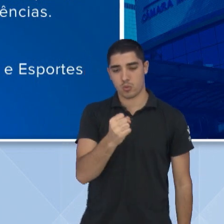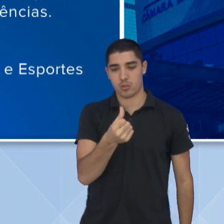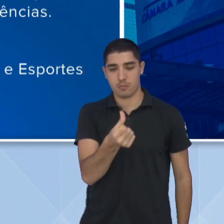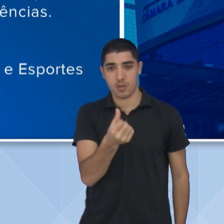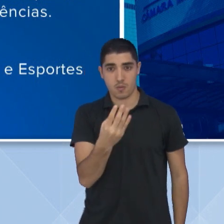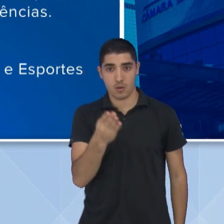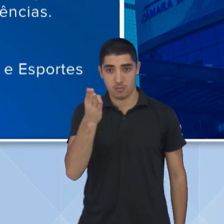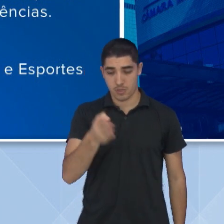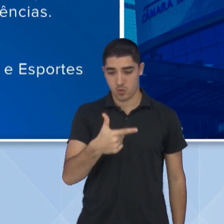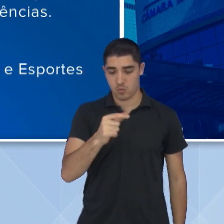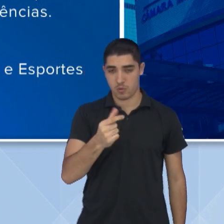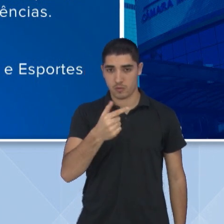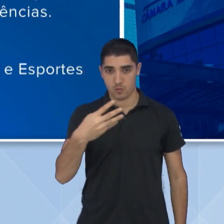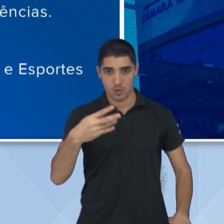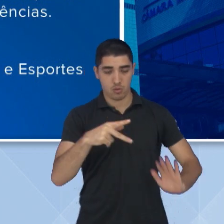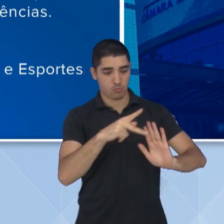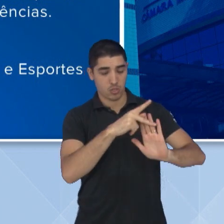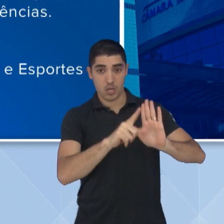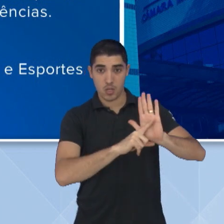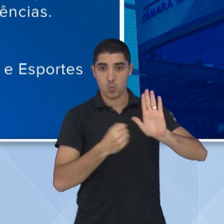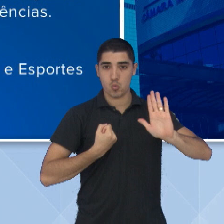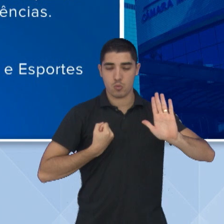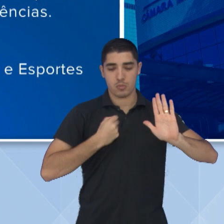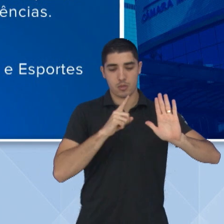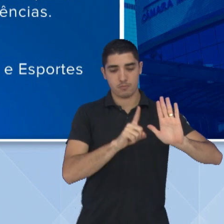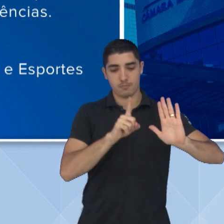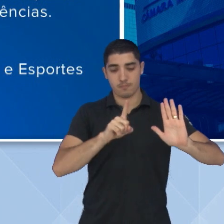4864/2024, projeto de lei número